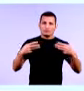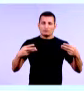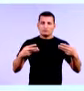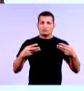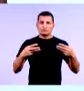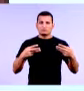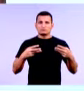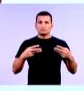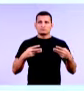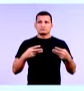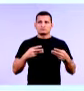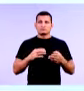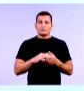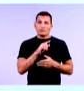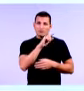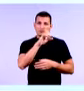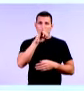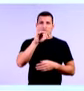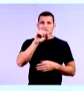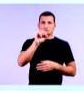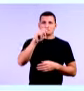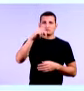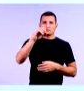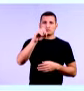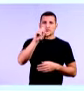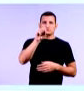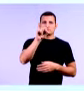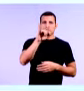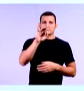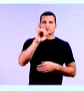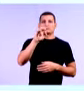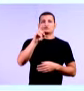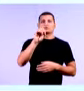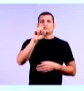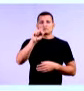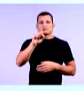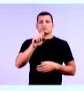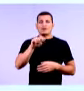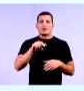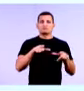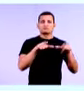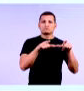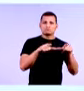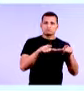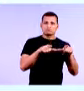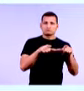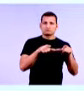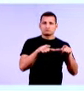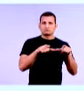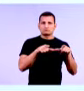vão, então, esses dispositivos, eles vão, são switches, roteadores,